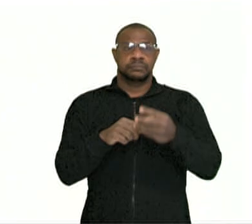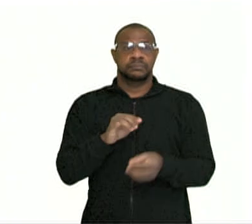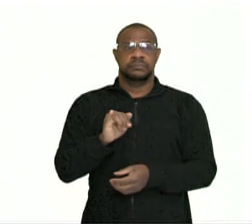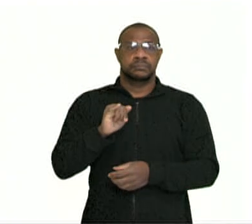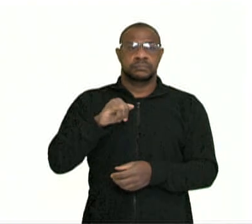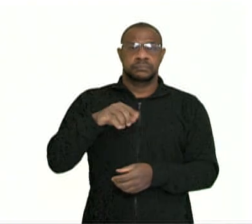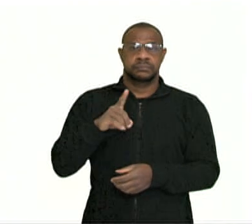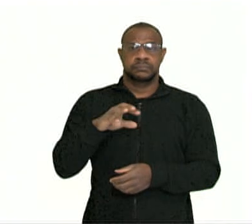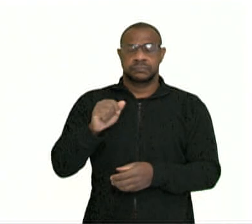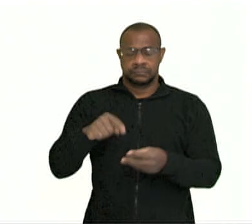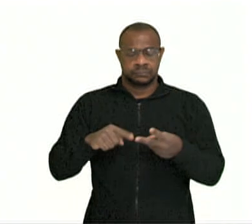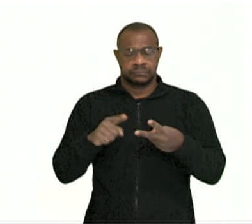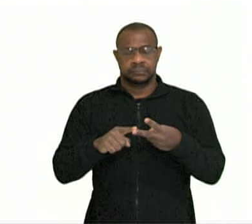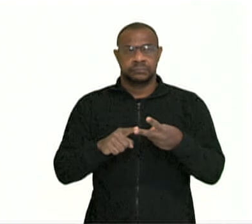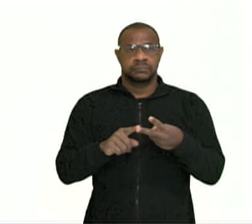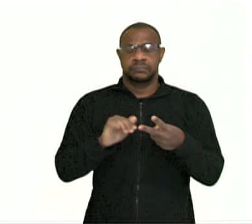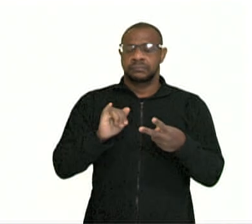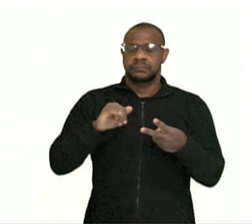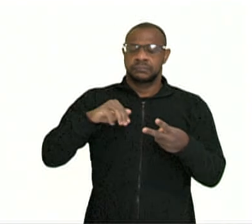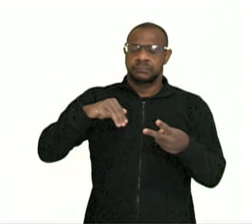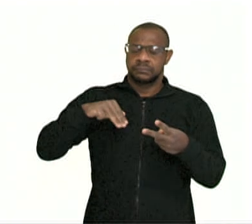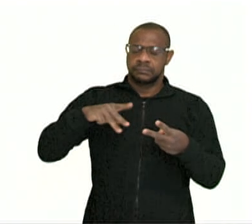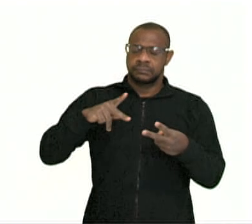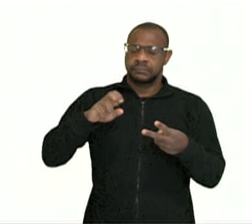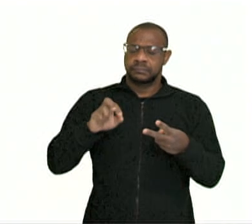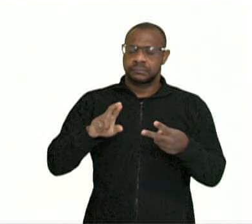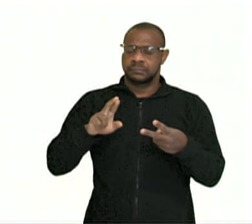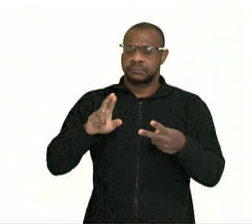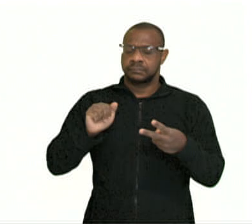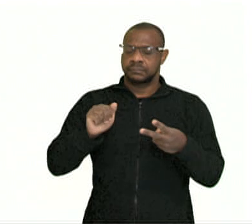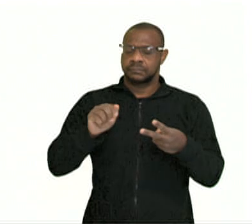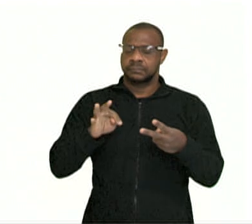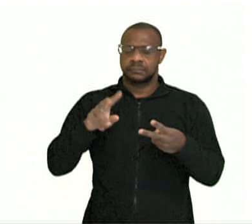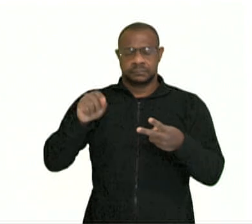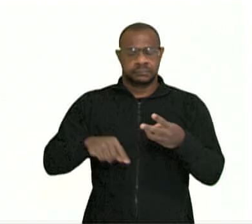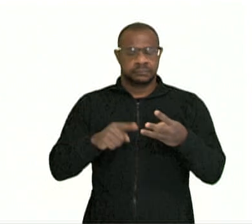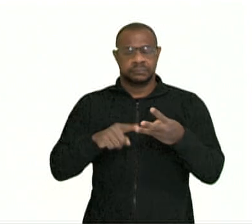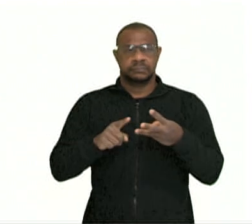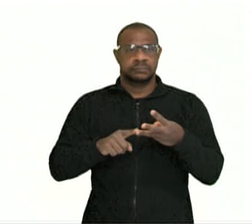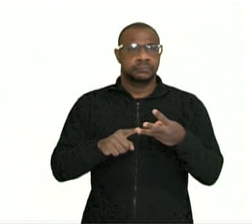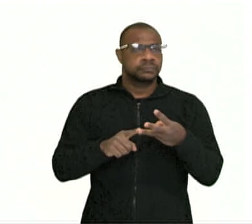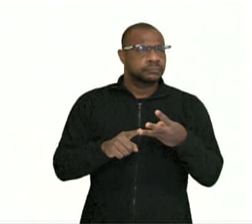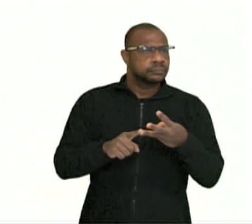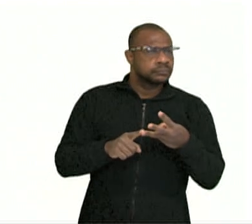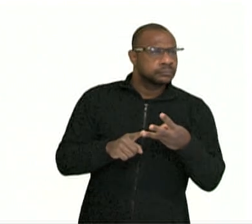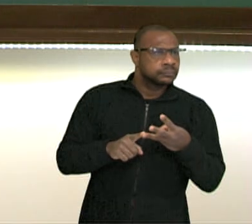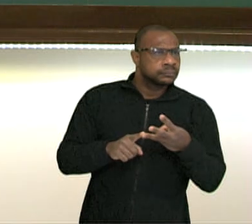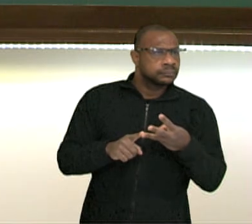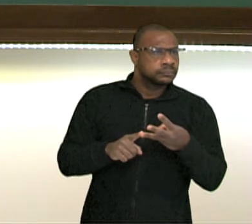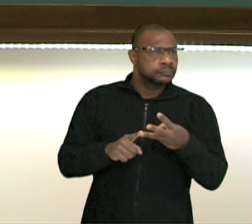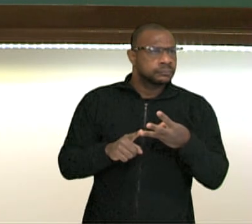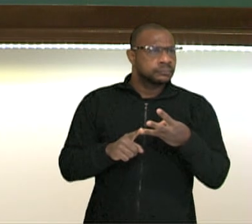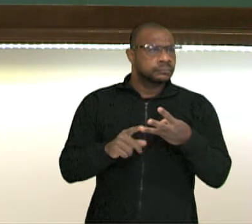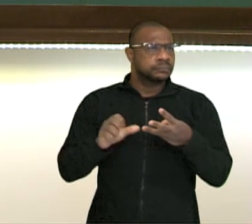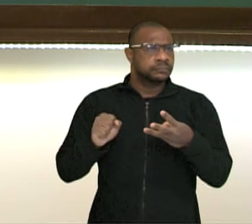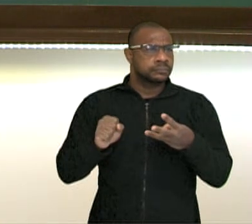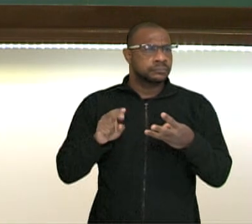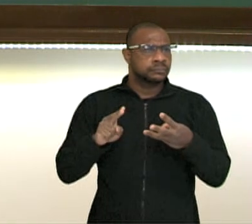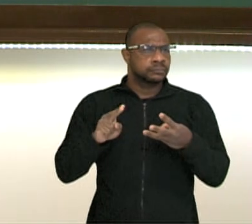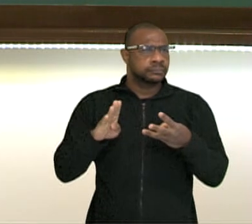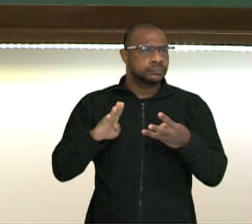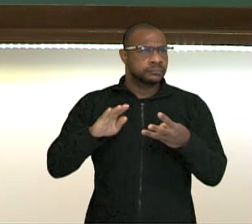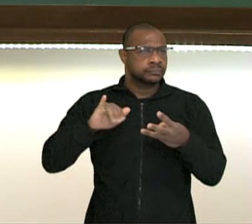o subjuntivo e o imperativo. O indicativo, como o próprio nome diz, ele indica um fato certo, algo